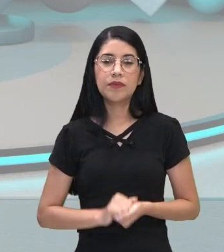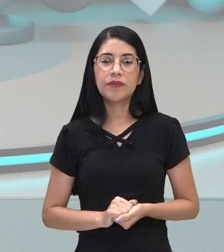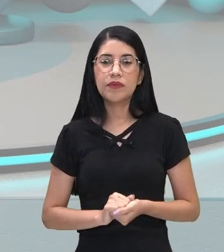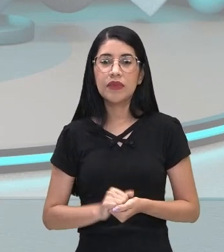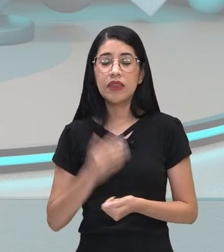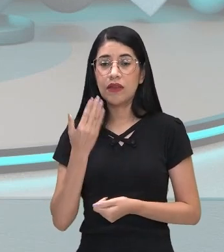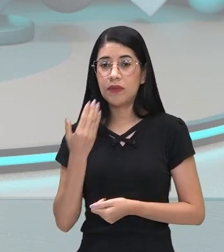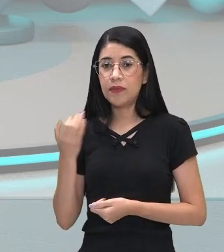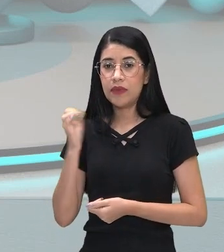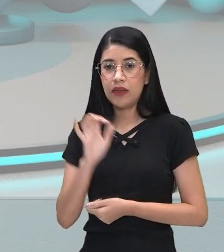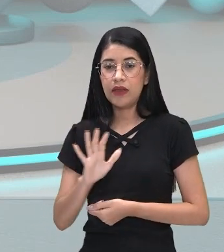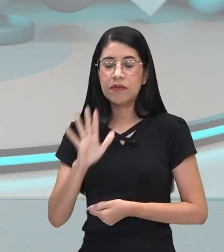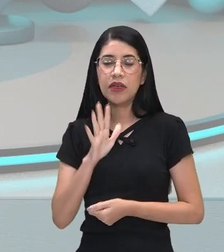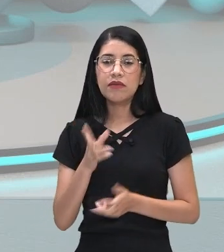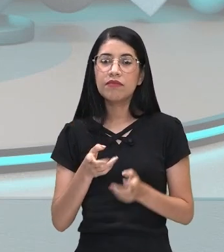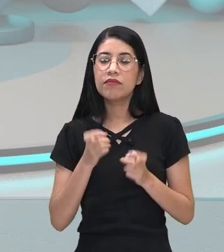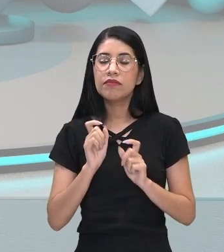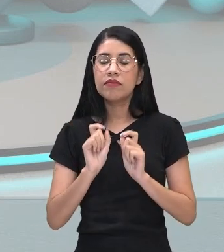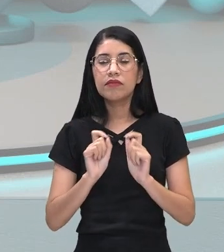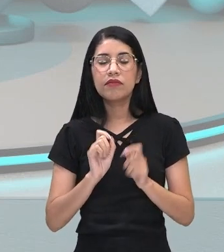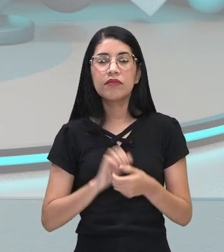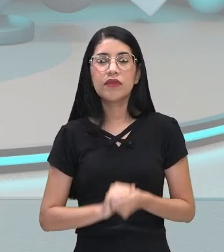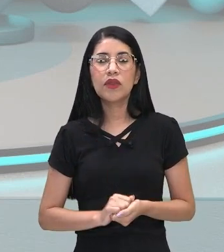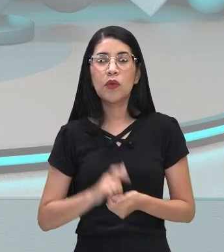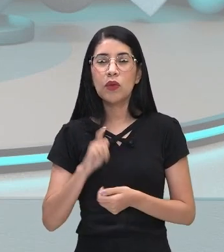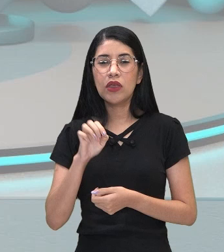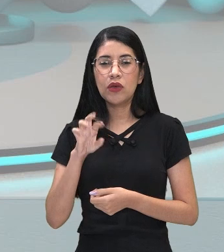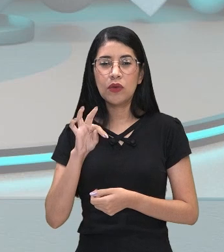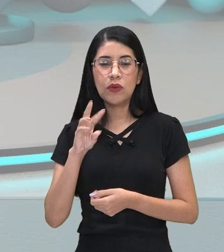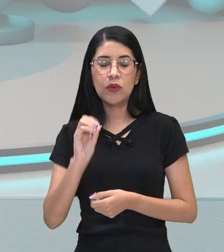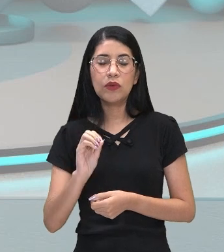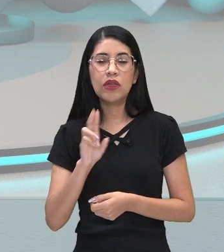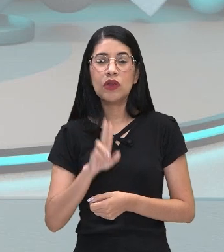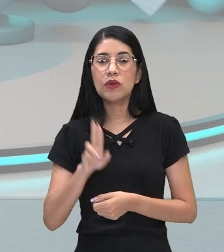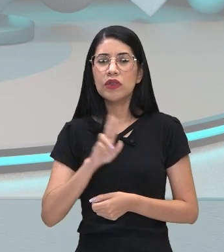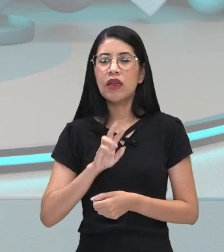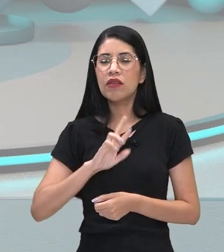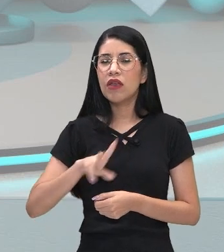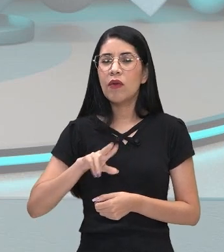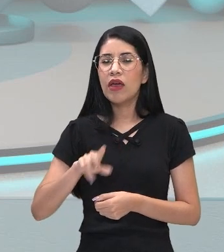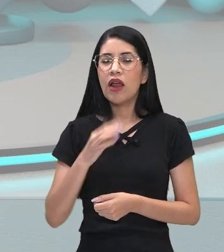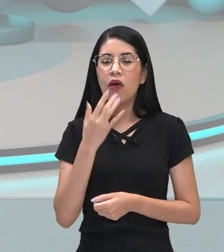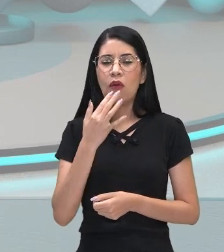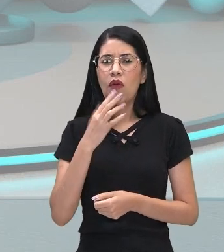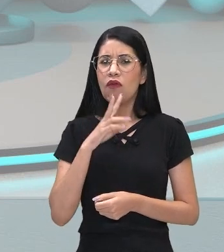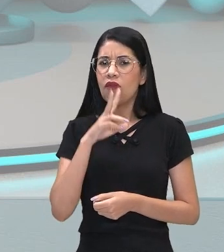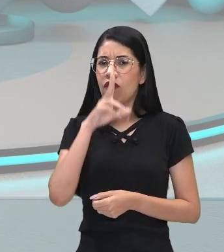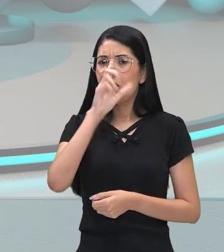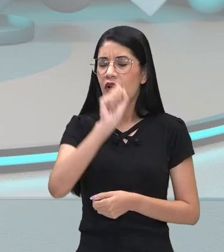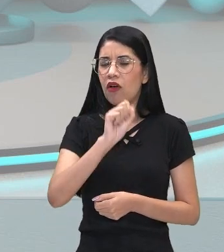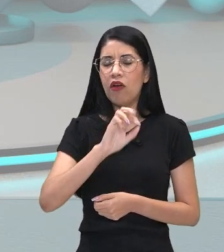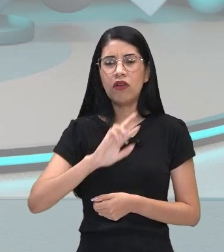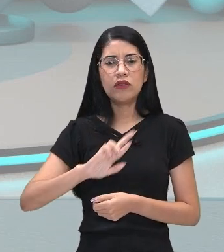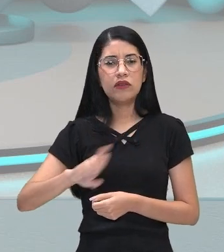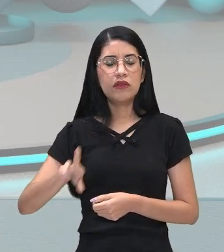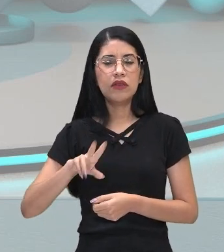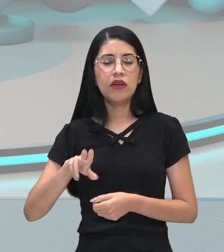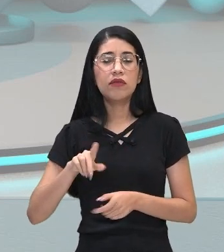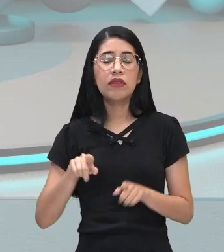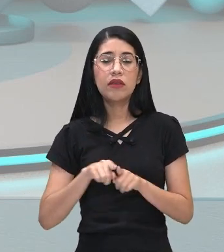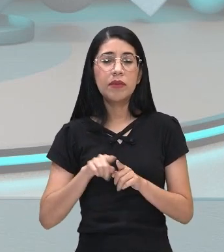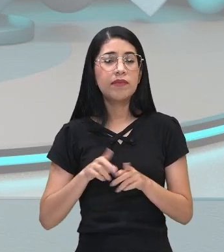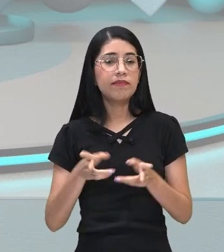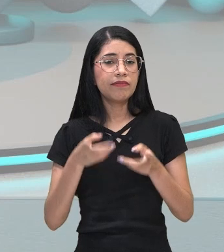na pintura, o Giotto, ele não usa aquelas cores fortes, cores primárias, principalmente vocês viram